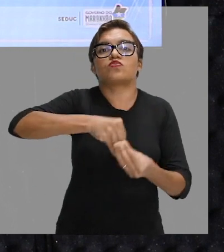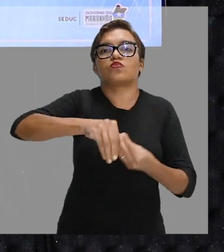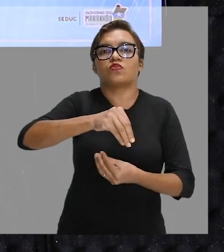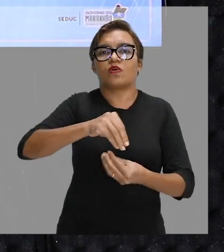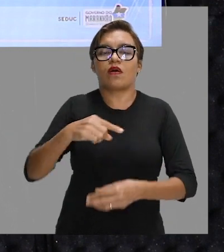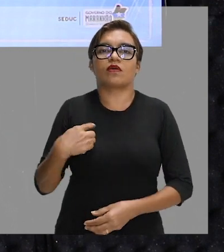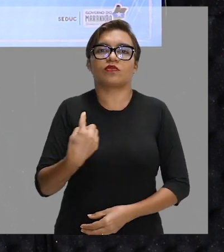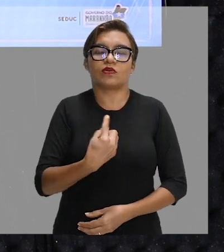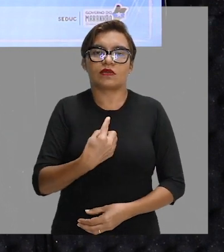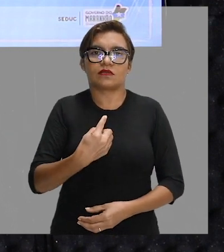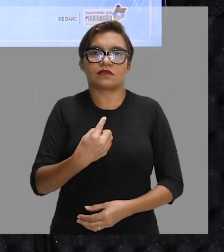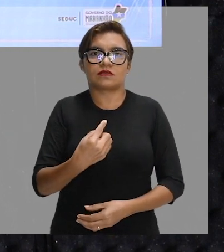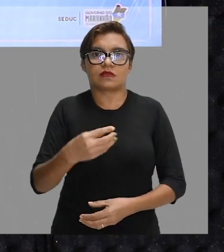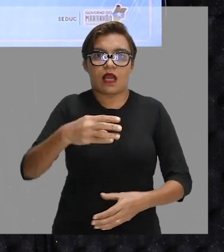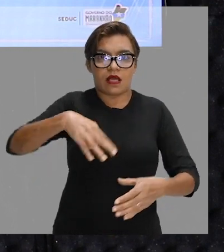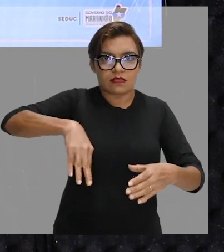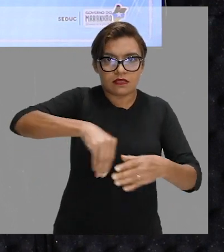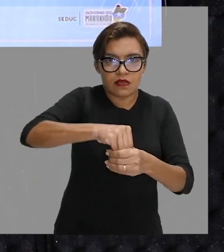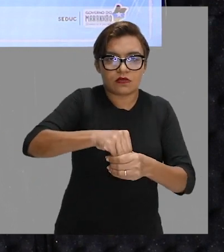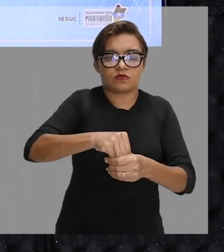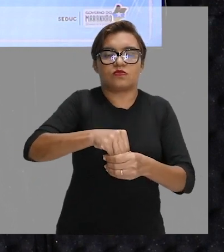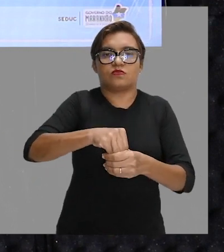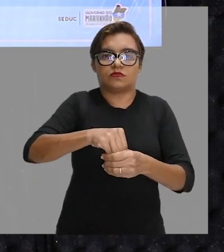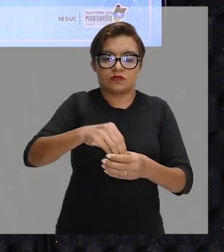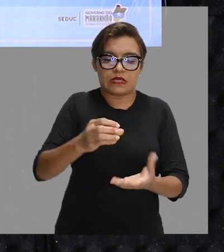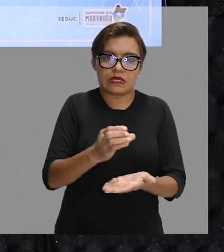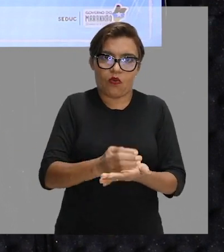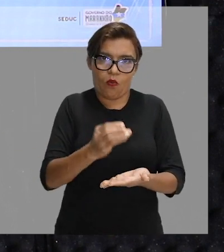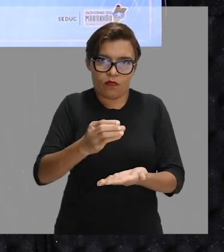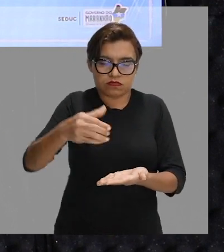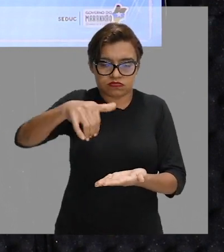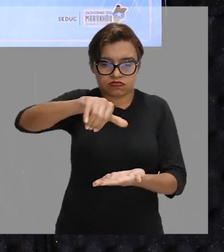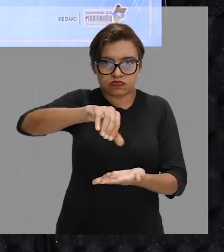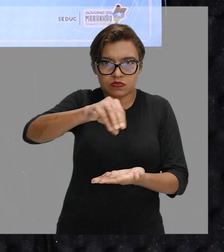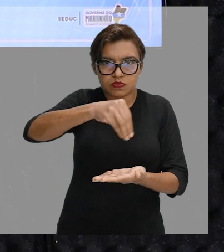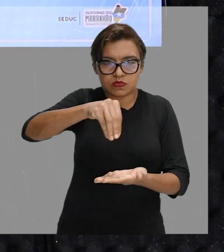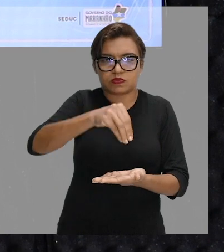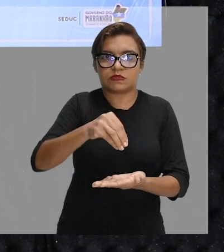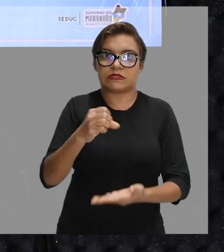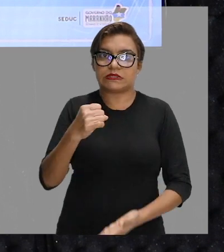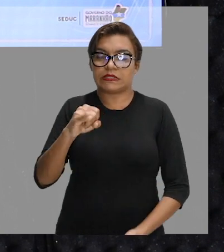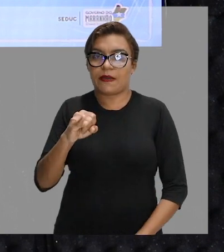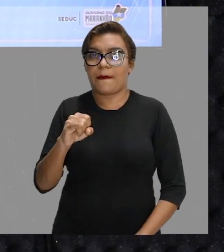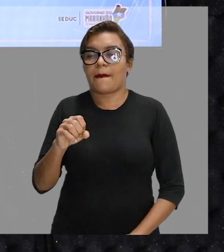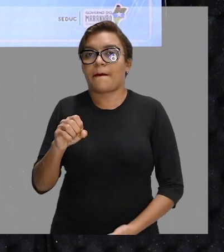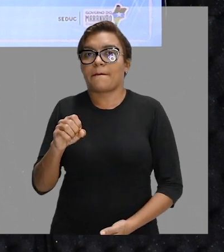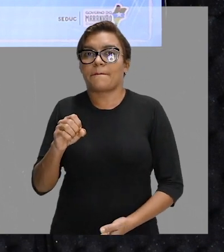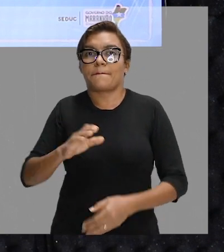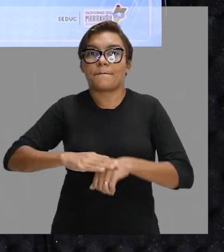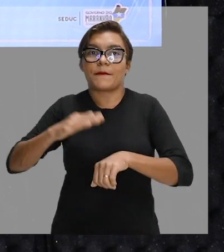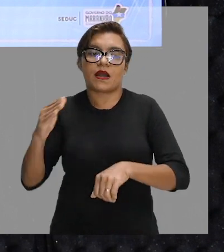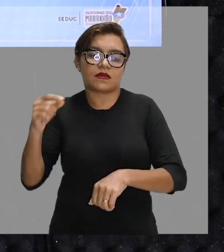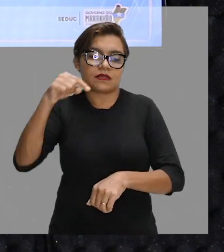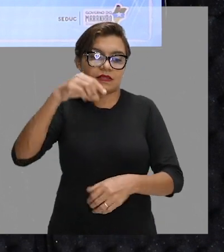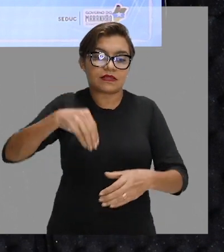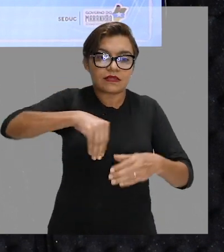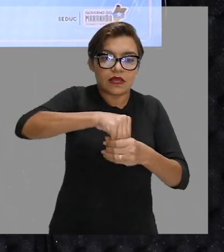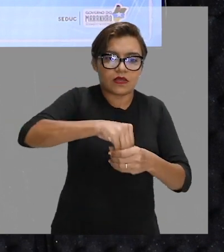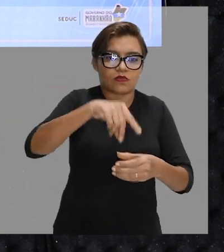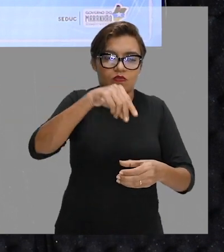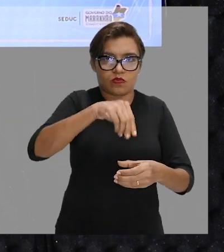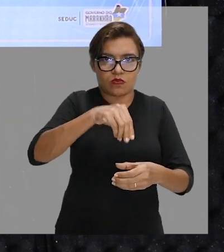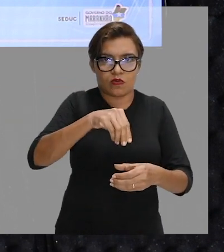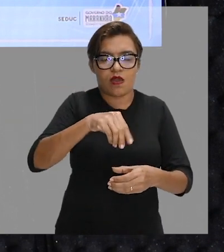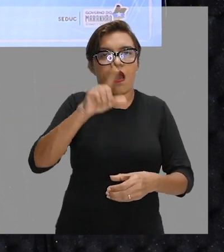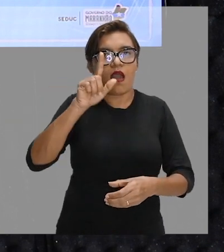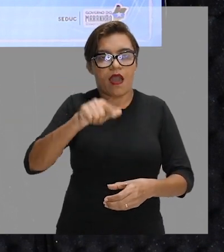que nós dissolvemos na solução. Quanto mais soluto dissolvermos, maior será a propriedade